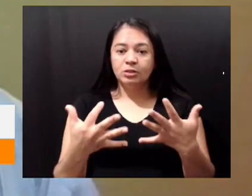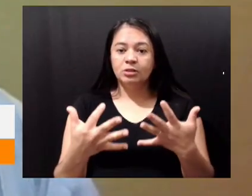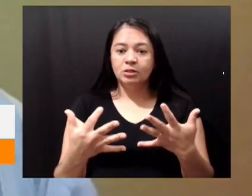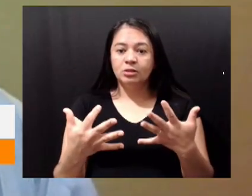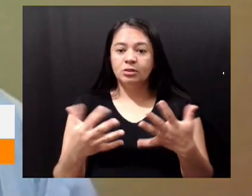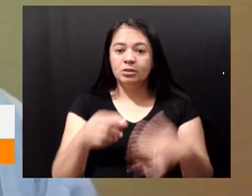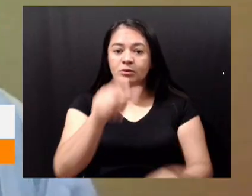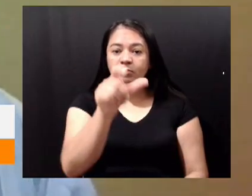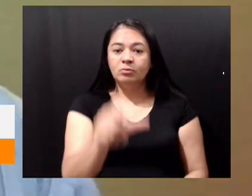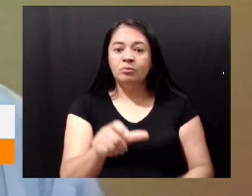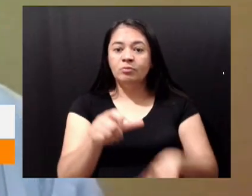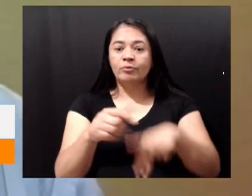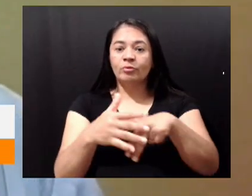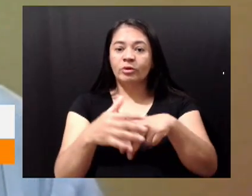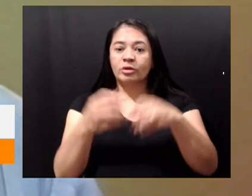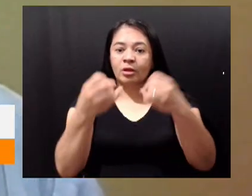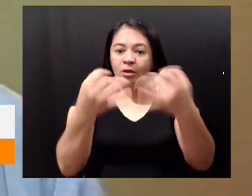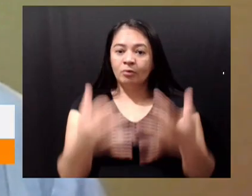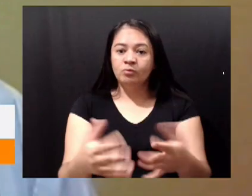o paciente,